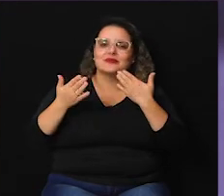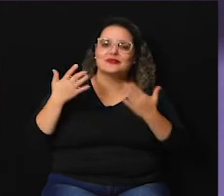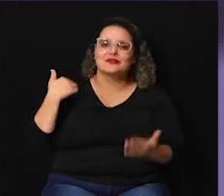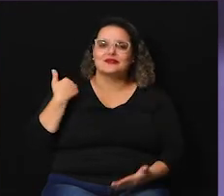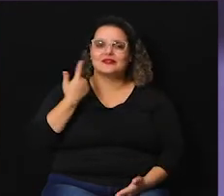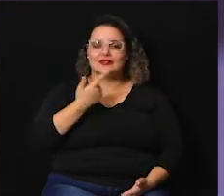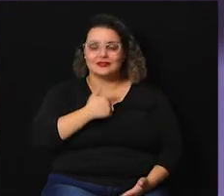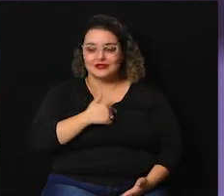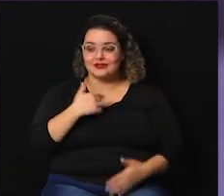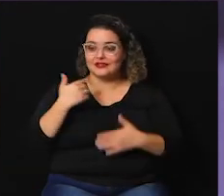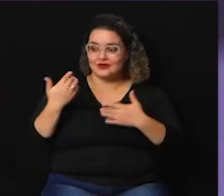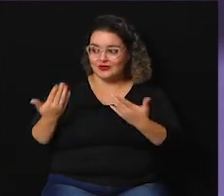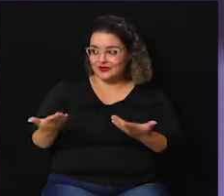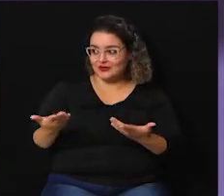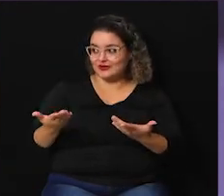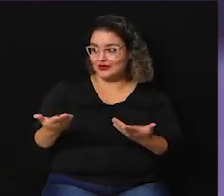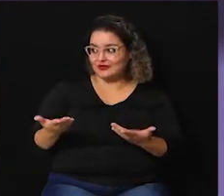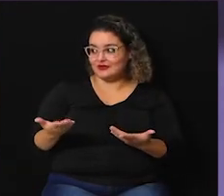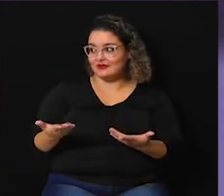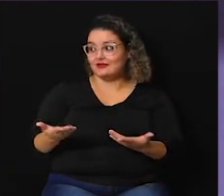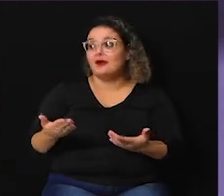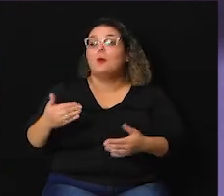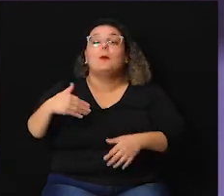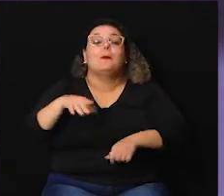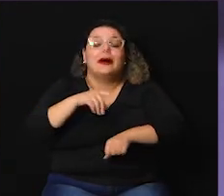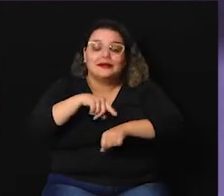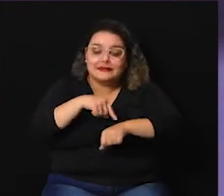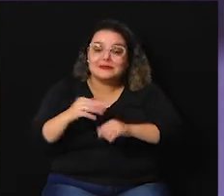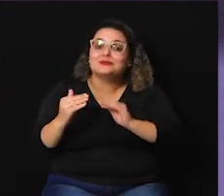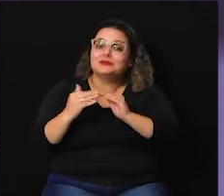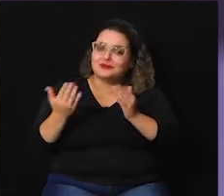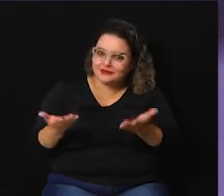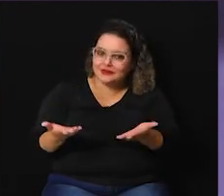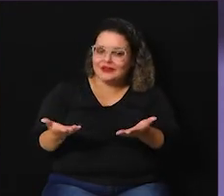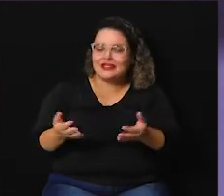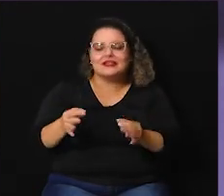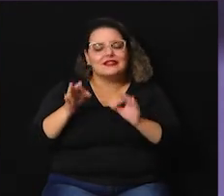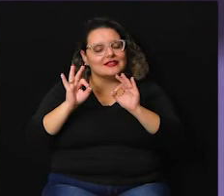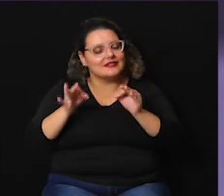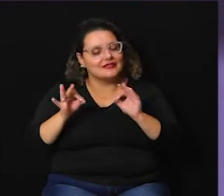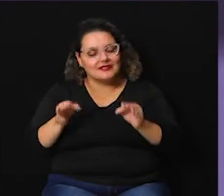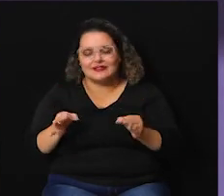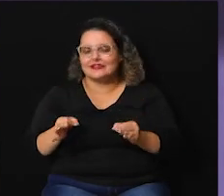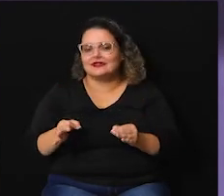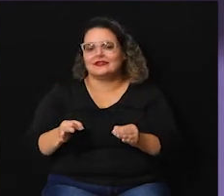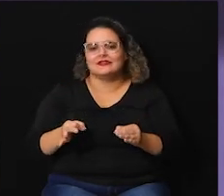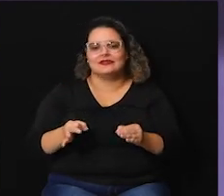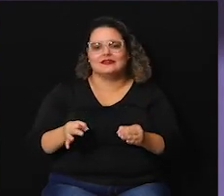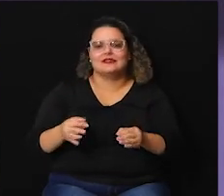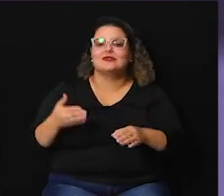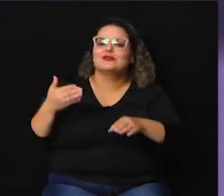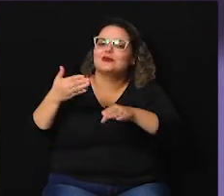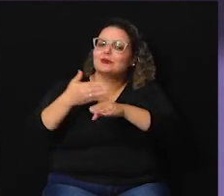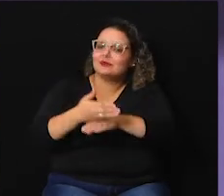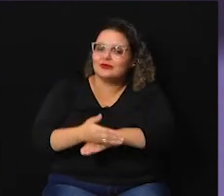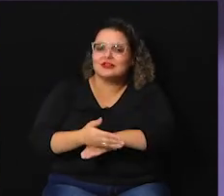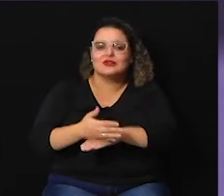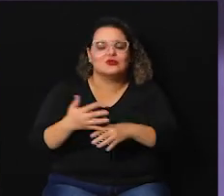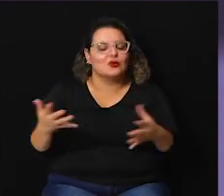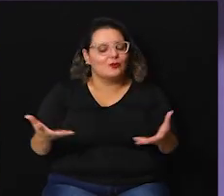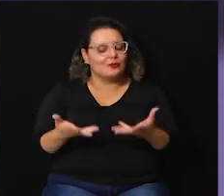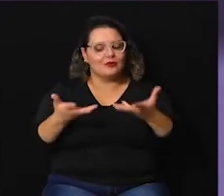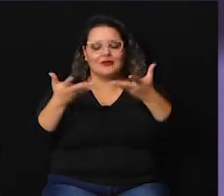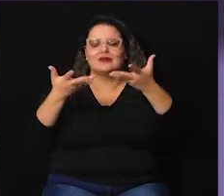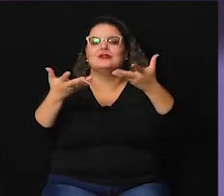com a gente. Da senhora também eu acabei tomando mais tempo do que o combinado, mas tenha certeza que a sua participação aqui